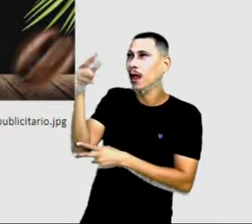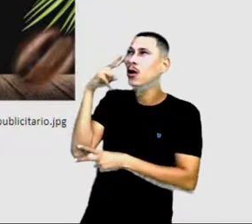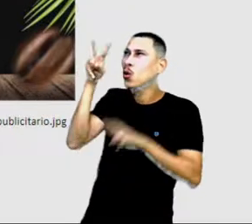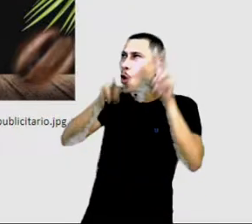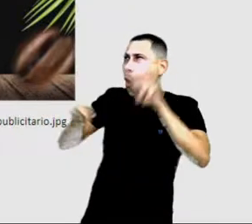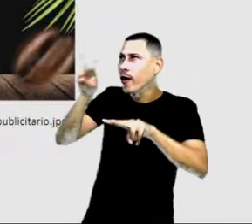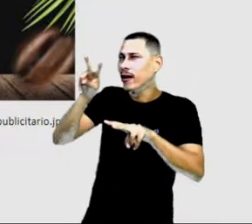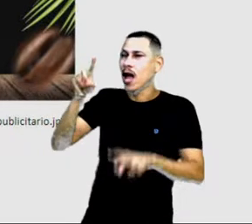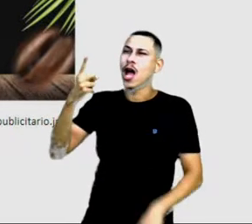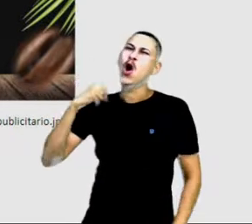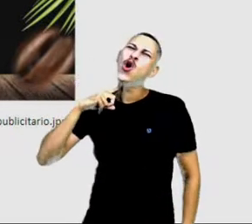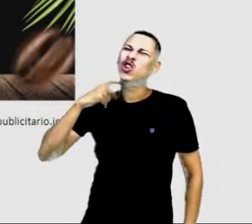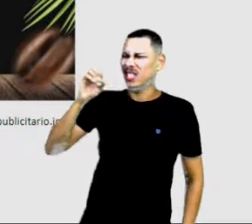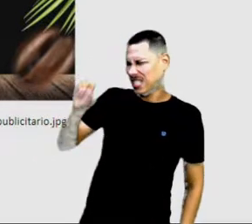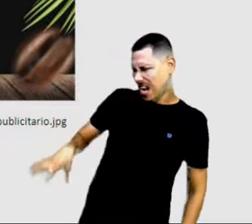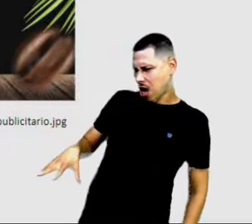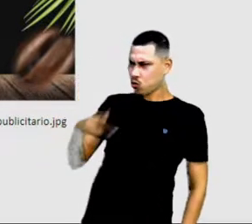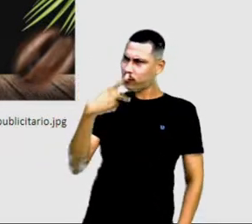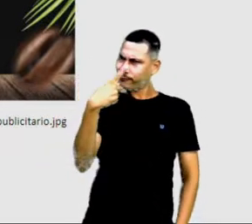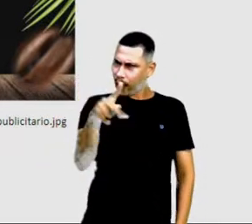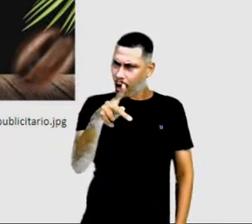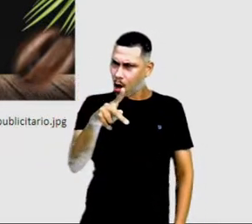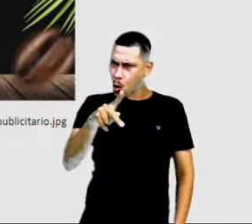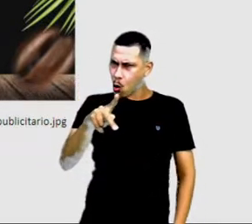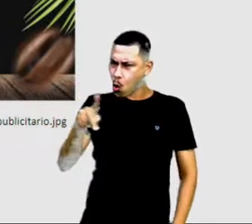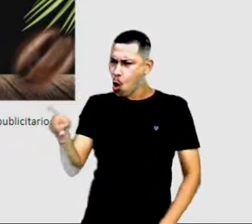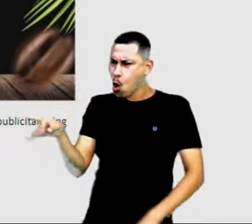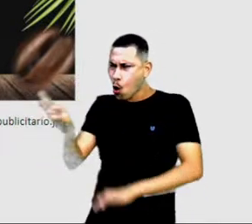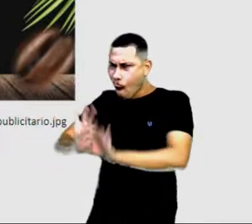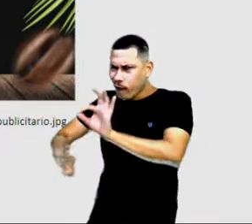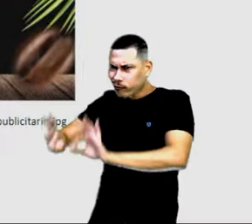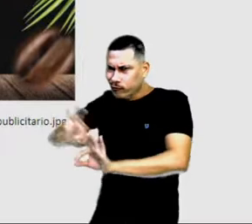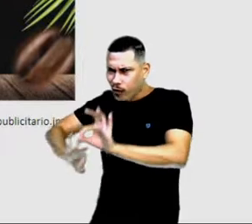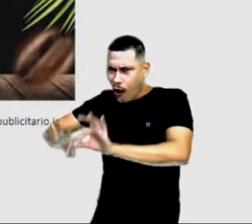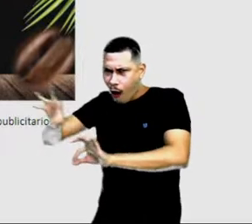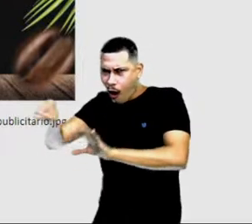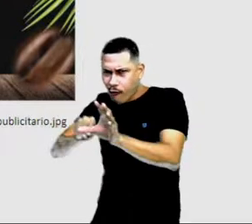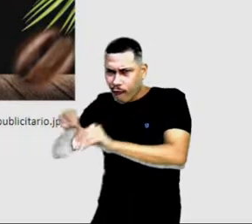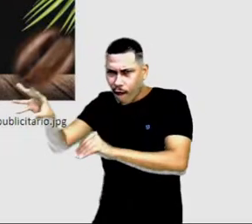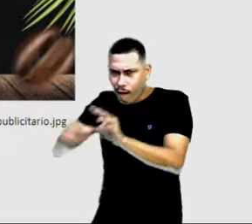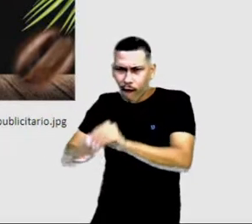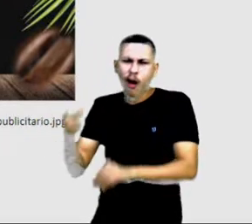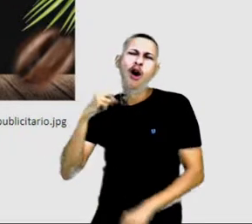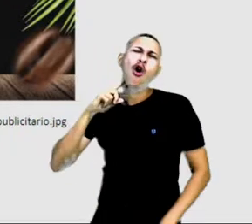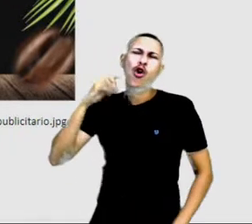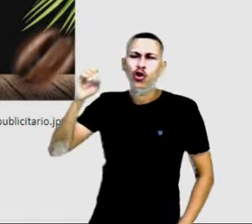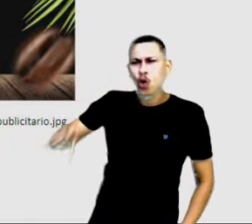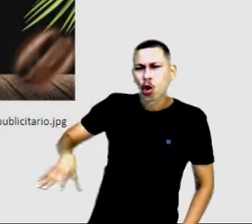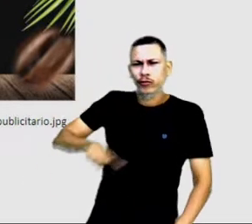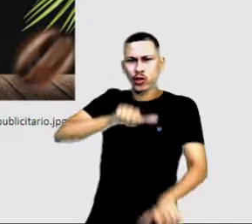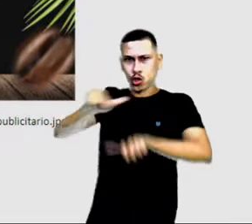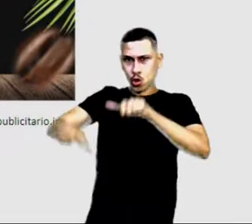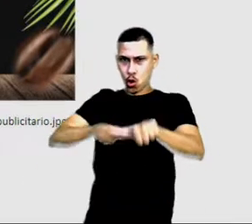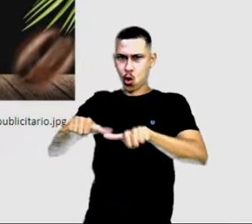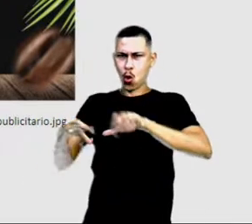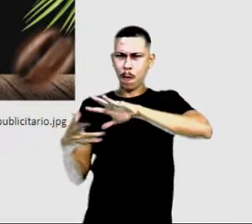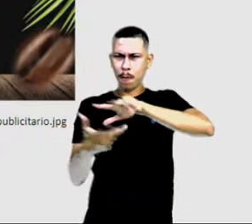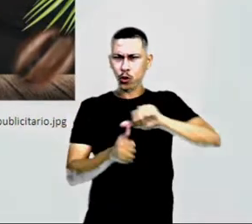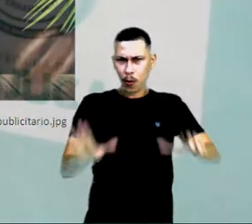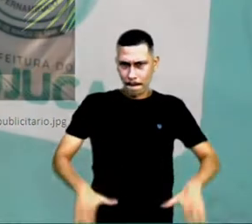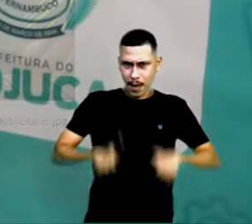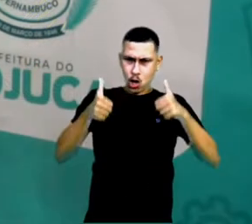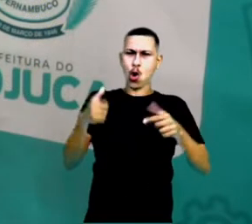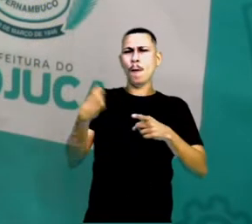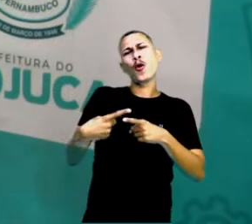seu. Faça coleta seletiva, condição para um mundo melhor. Por que aqui é uma propaganda? Porque eu quero que